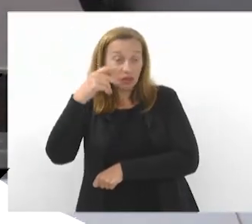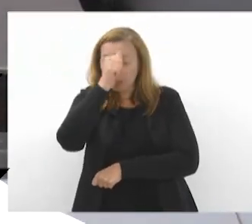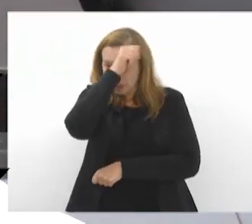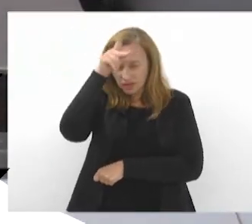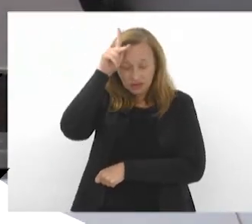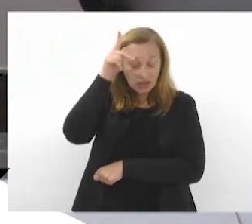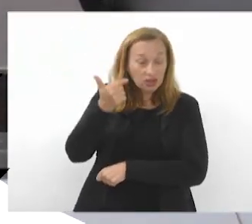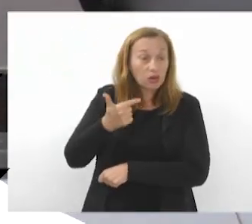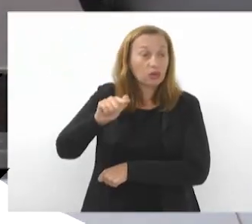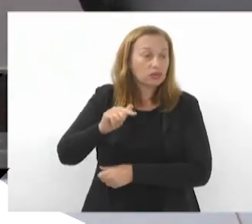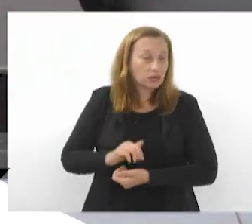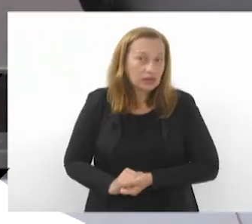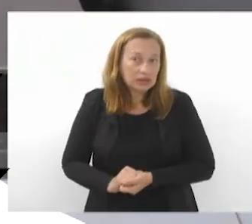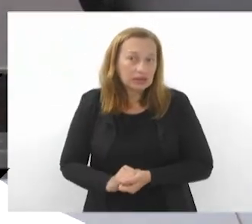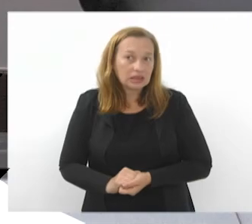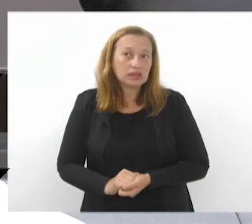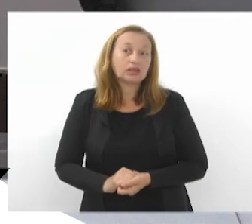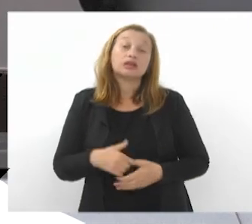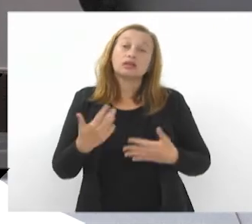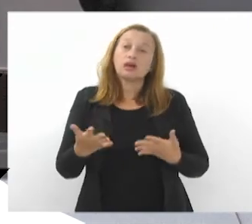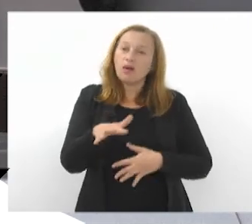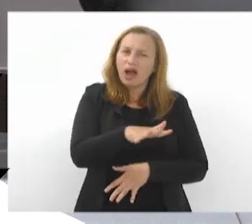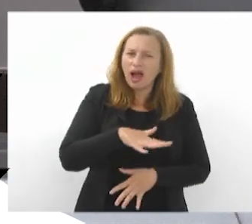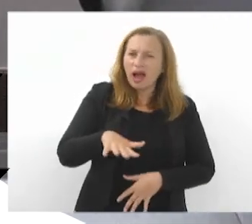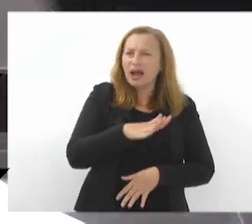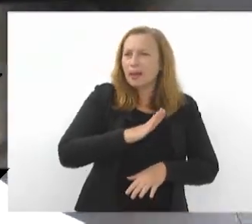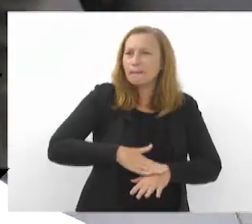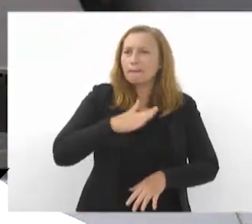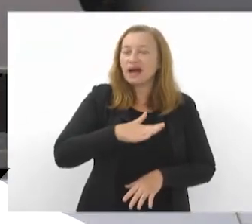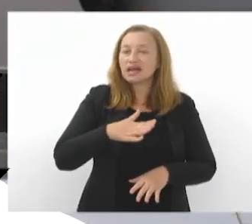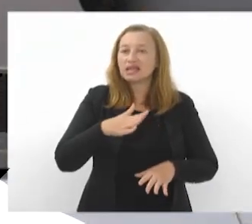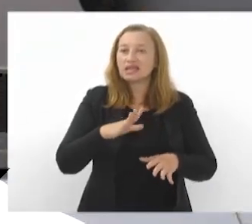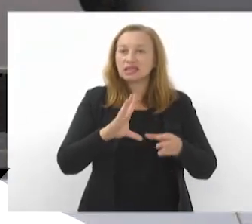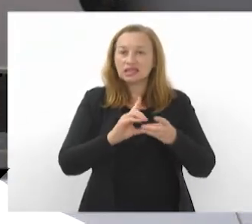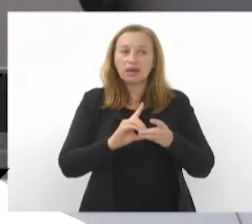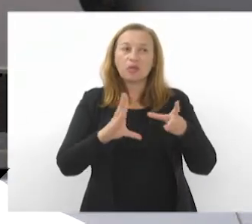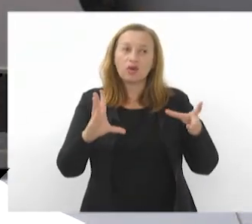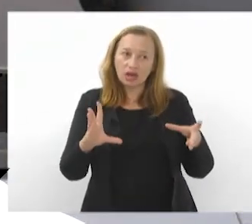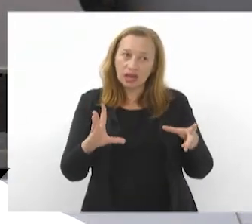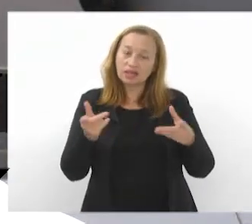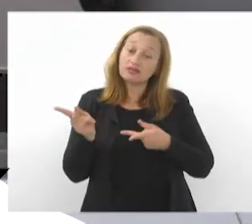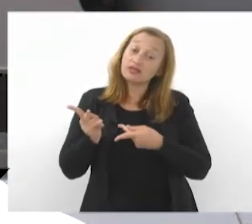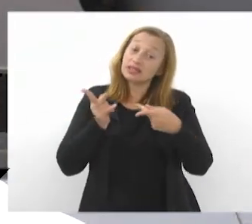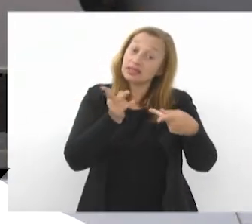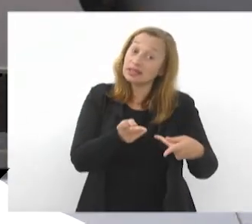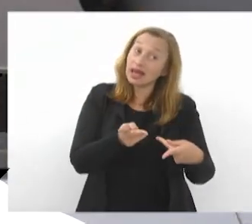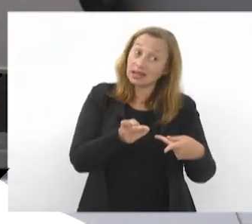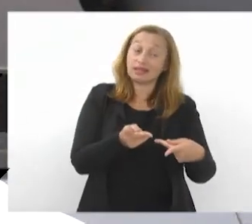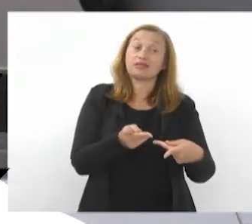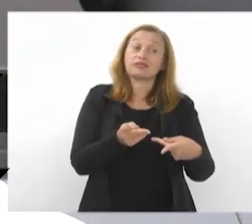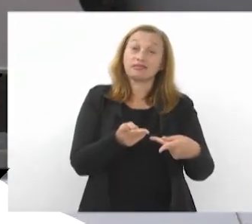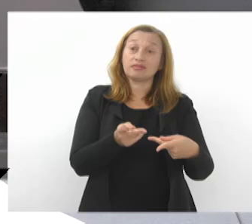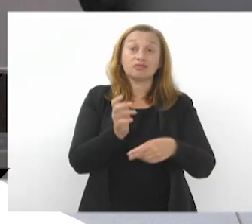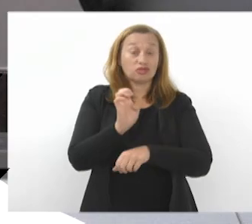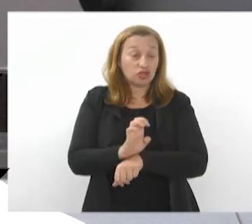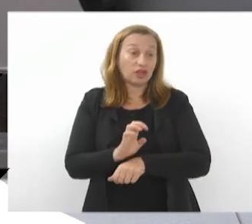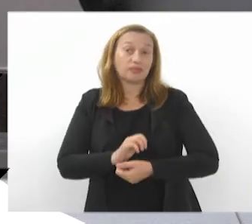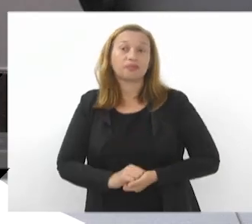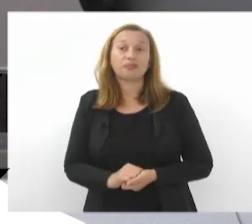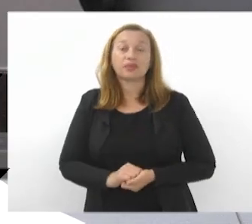prefeito, etc. Talvez seja a área mais democrática que é visitada desse Estado.